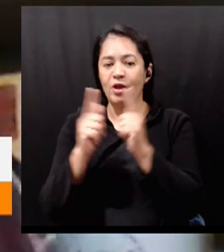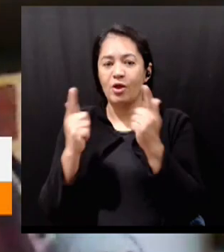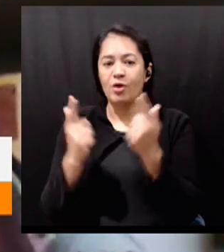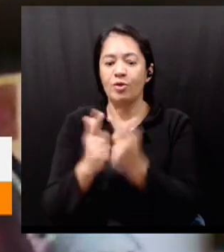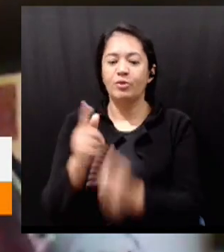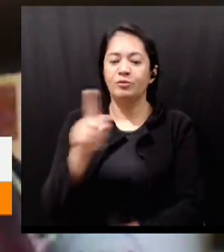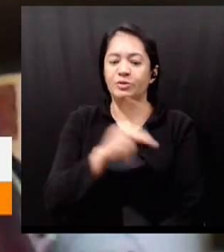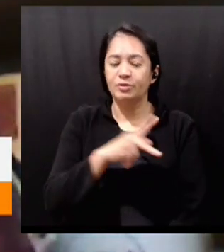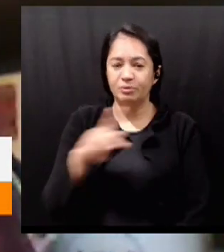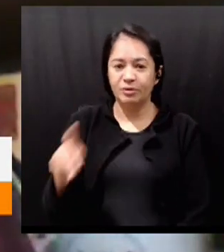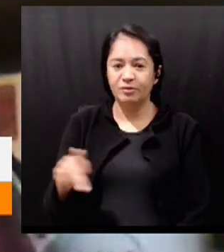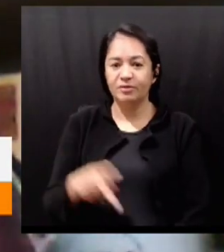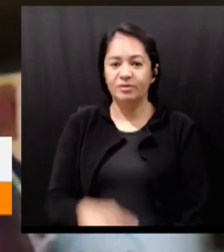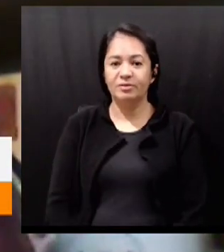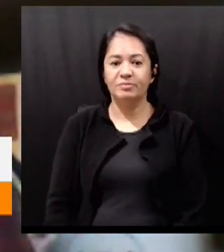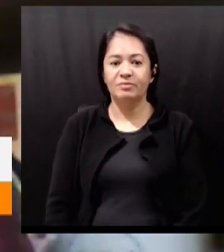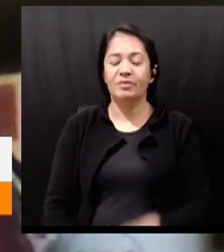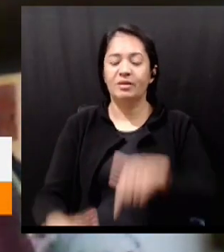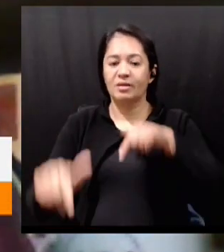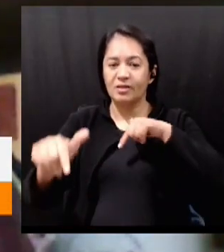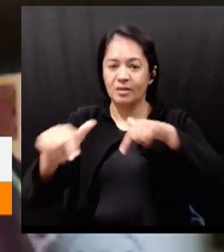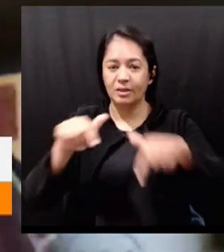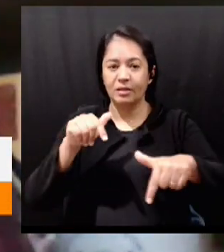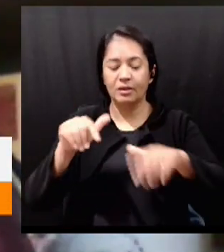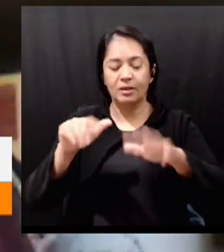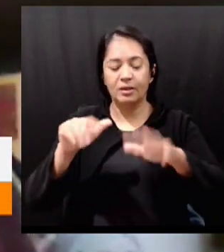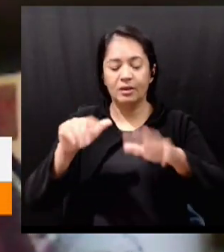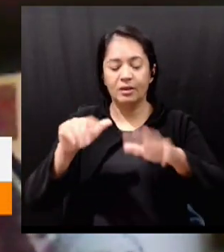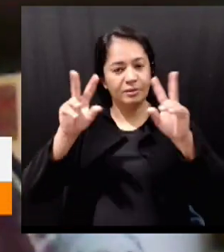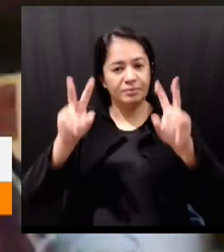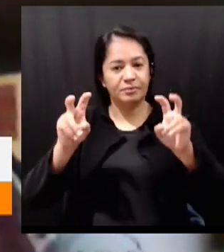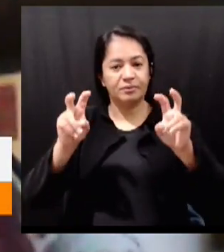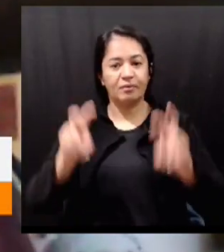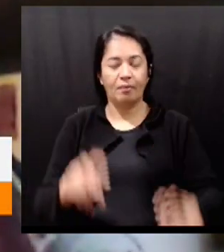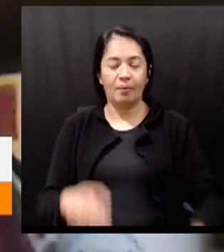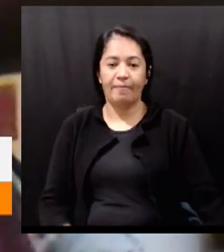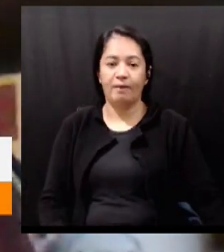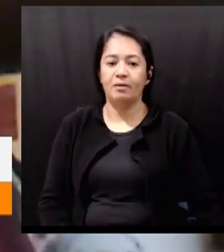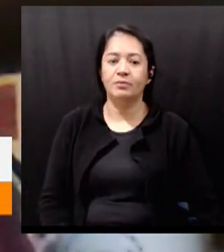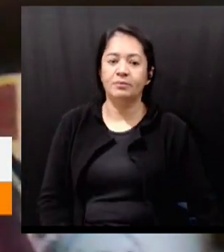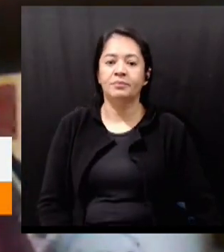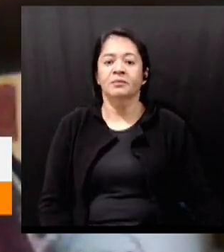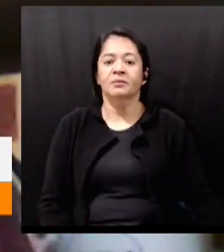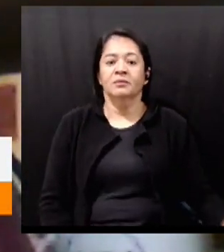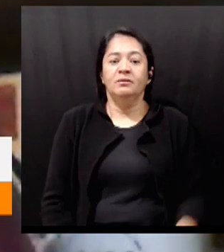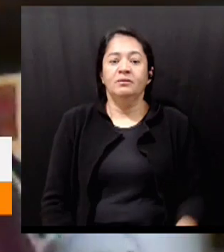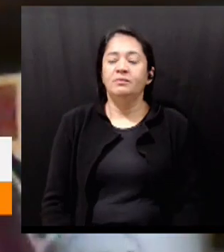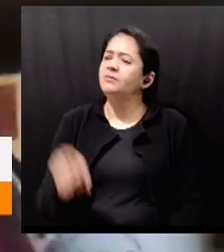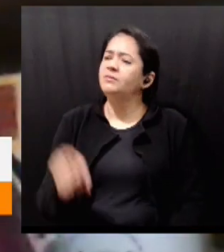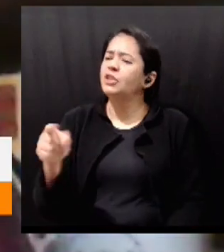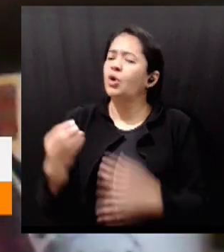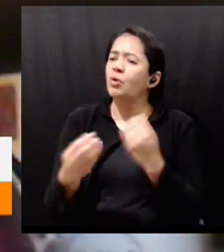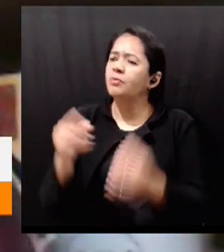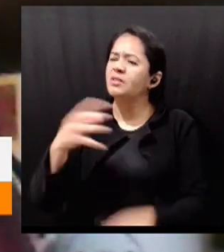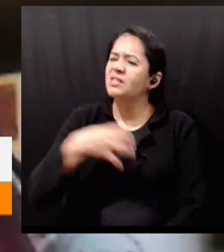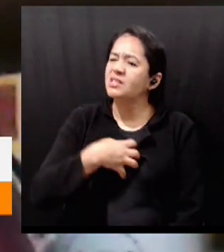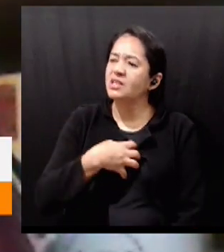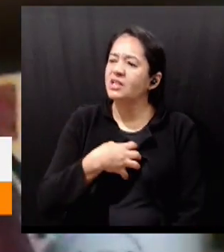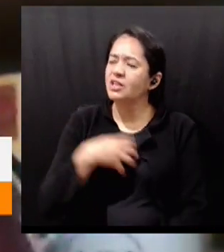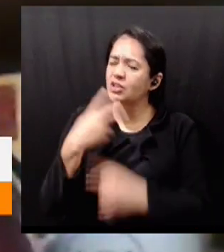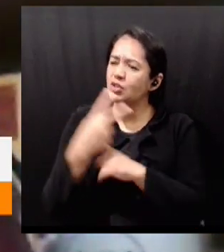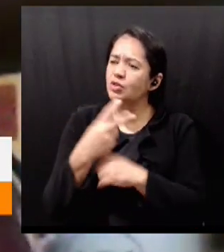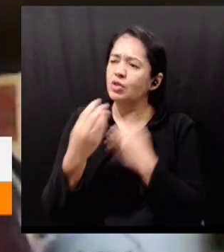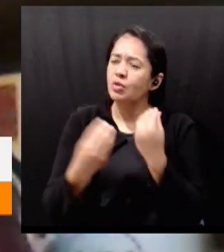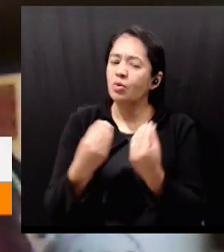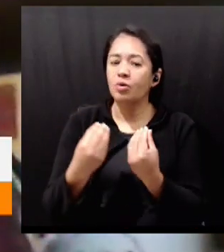para trabalhar esse tema, você, como é que você está, como é que você está se cuidando, o